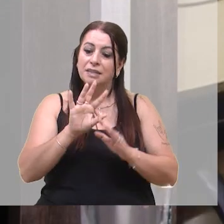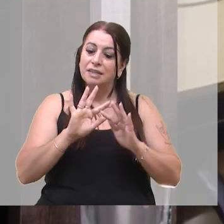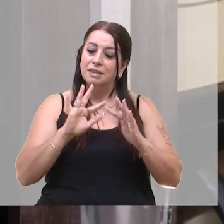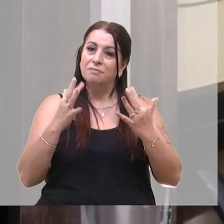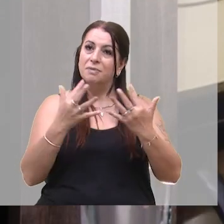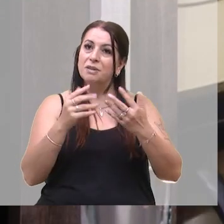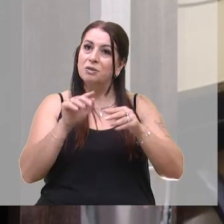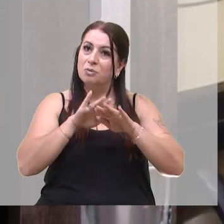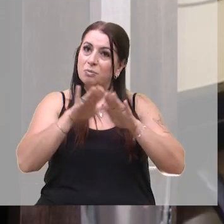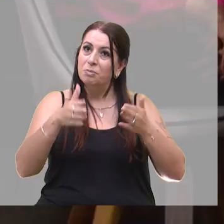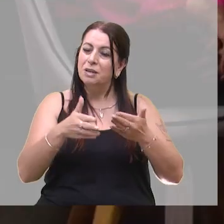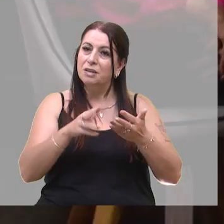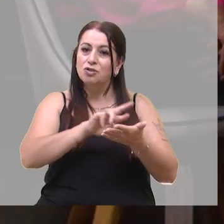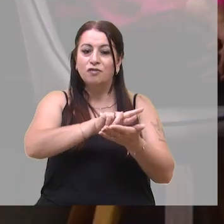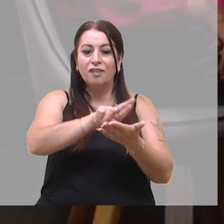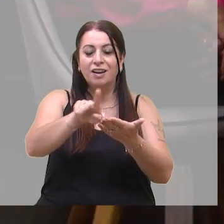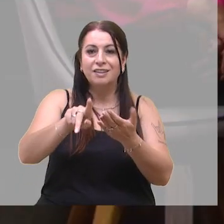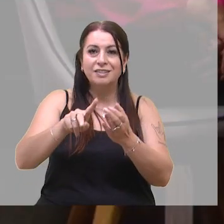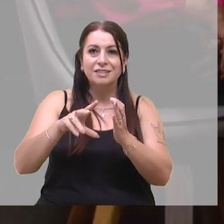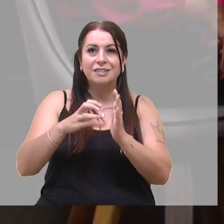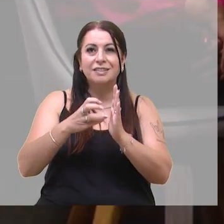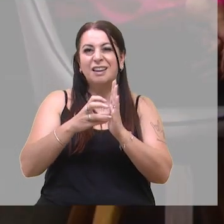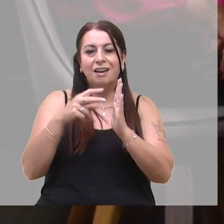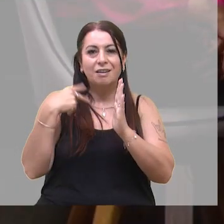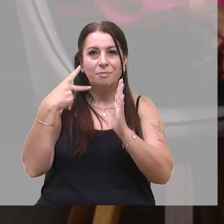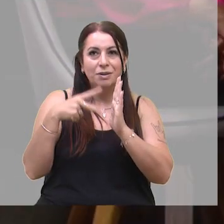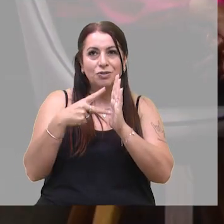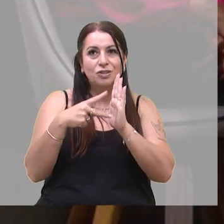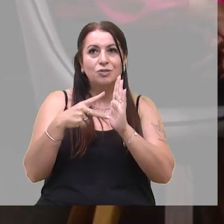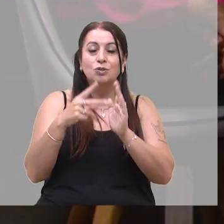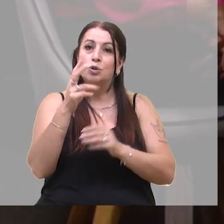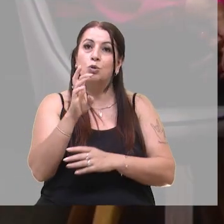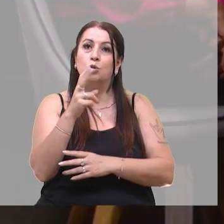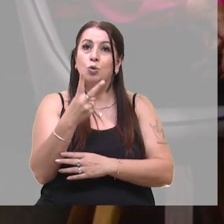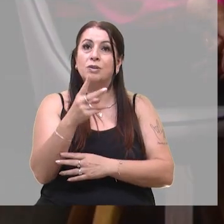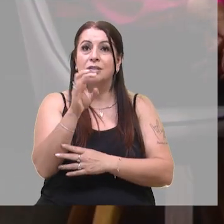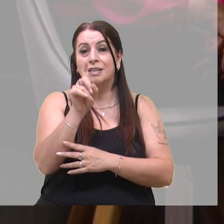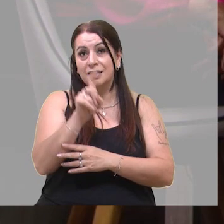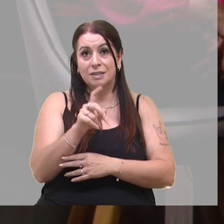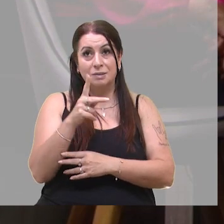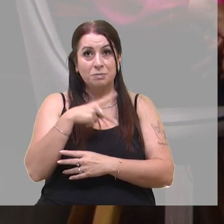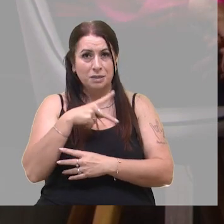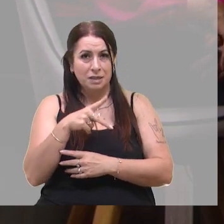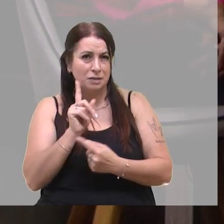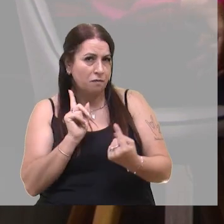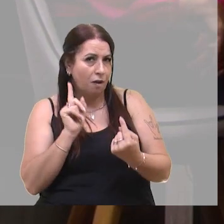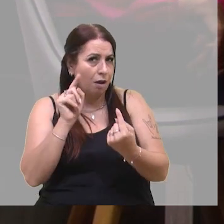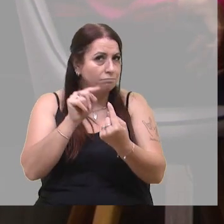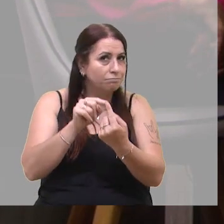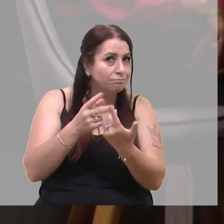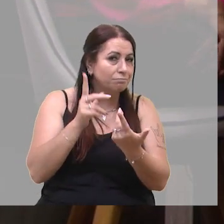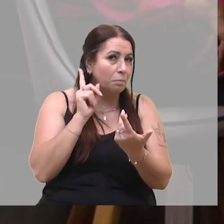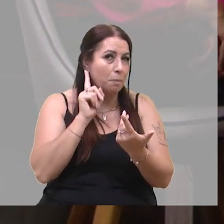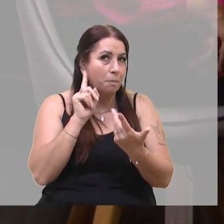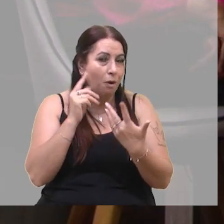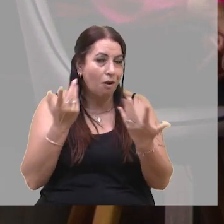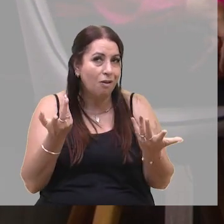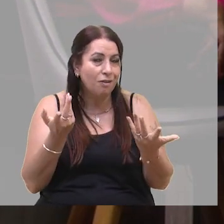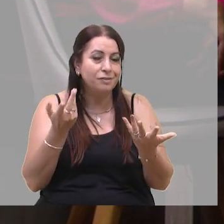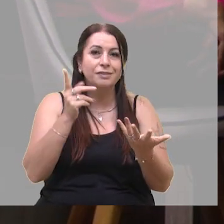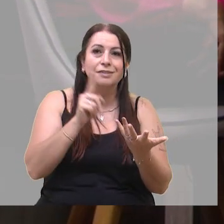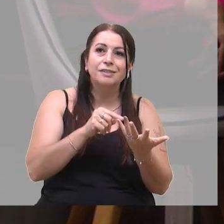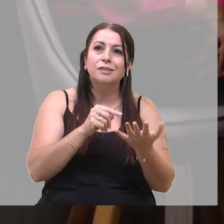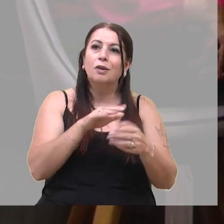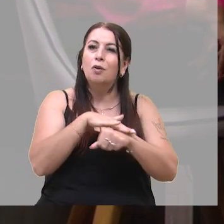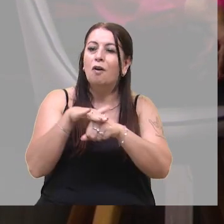uma mesa pluripartidária e com dois ex-presidentes. Isso foi intencional? Foi uma questão